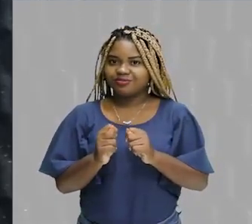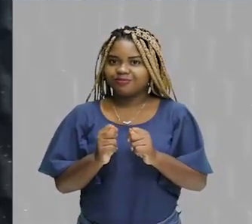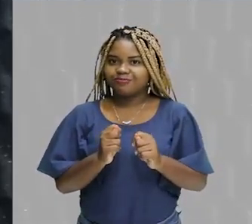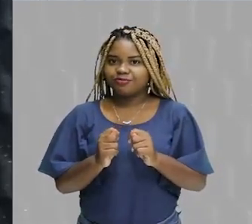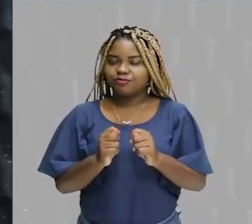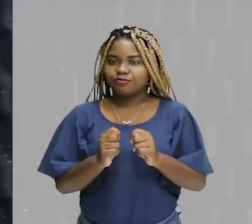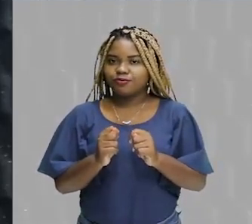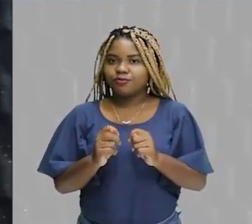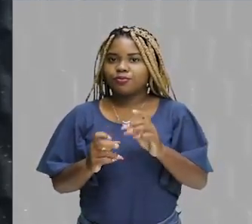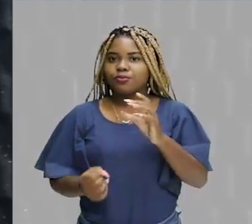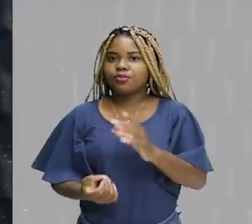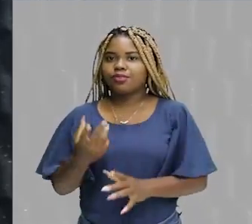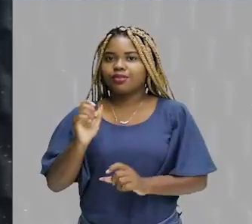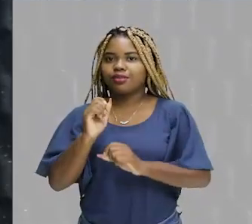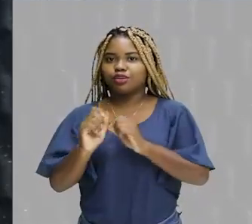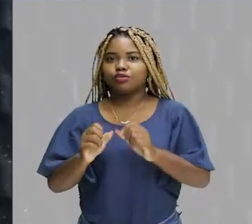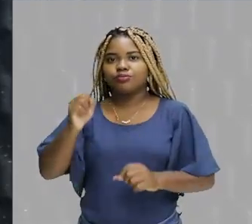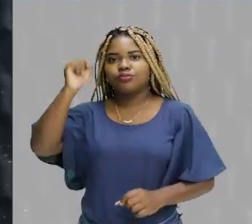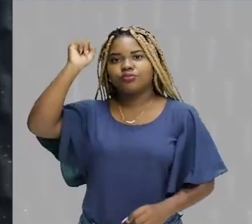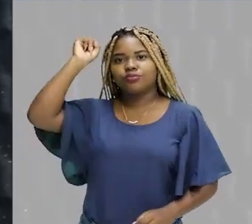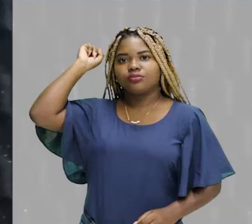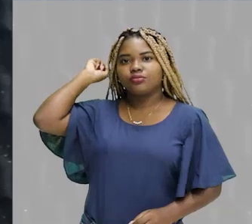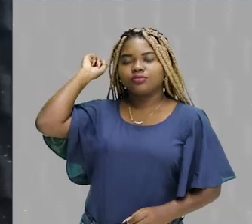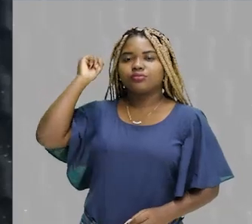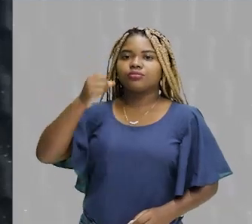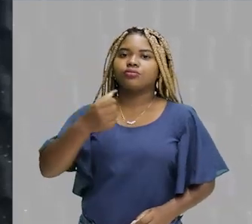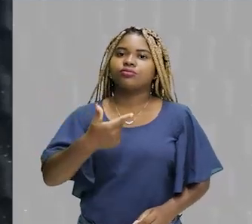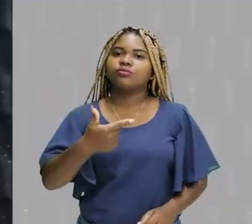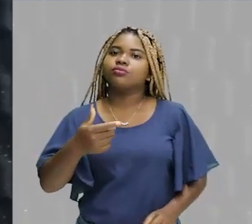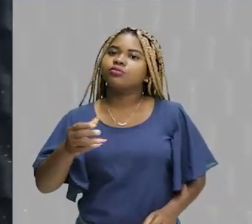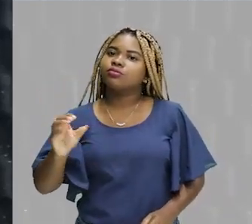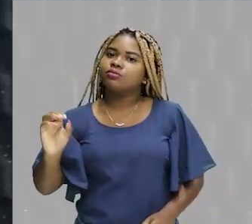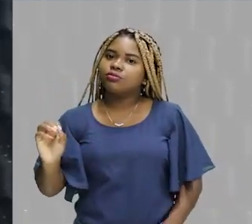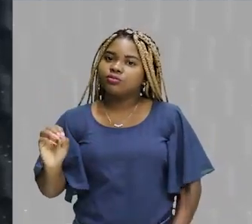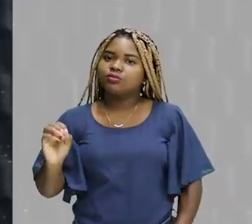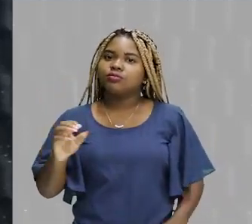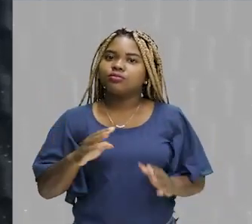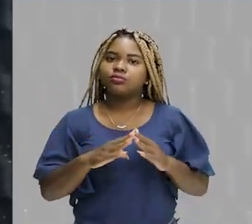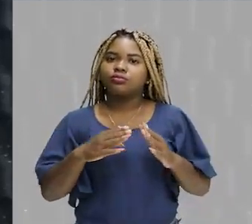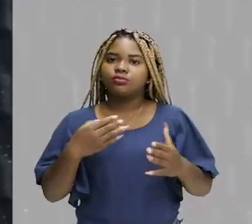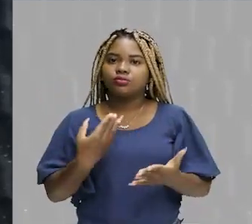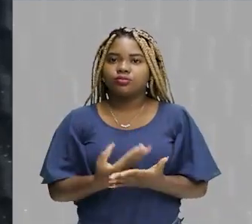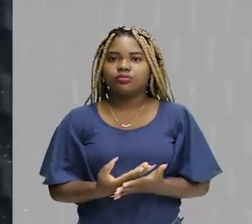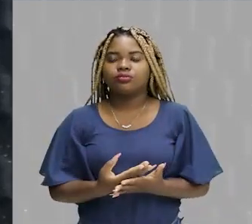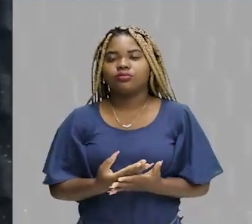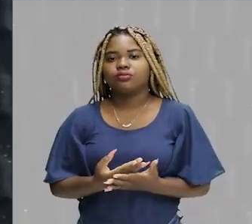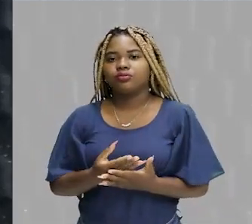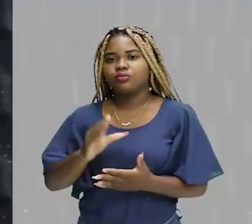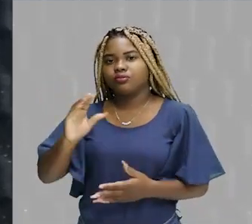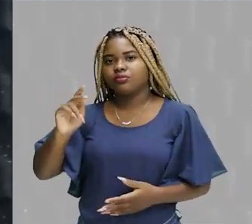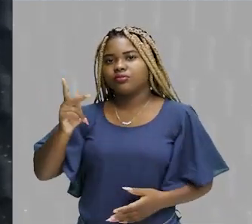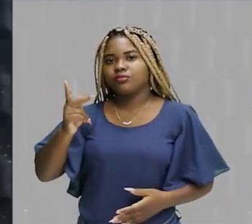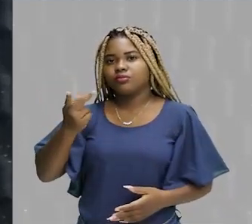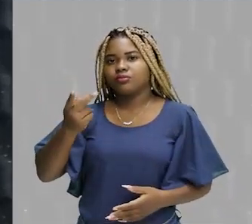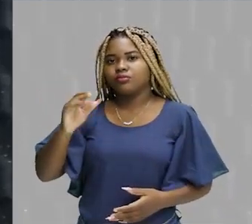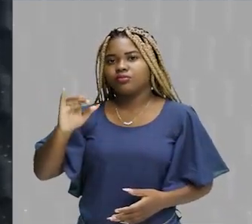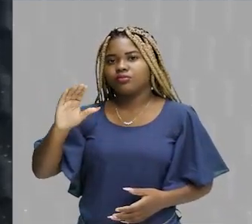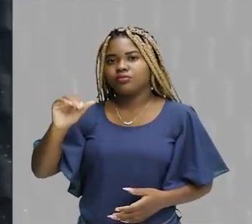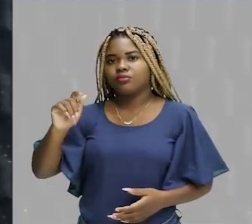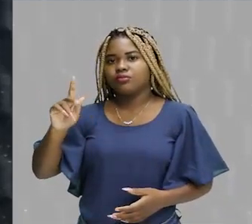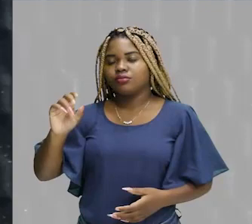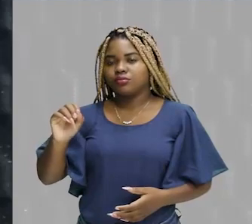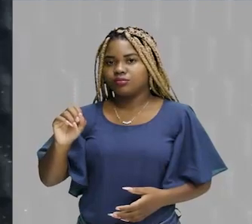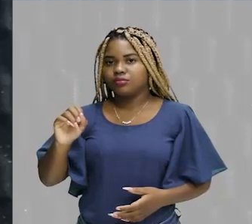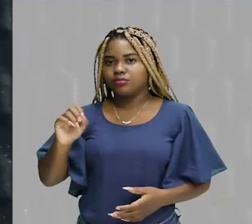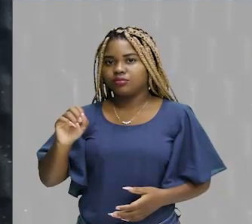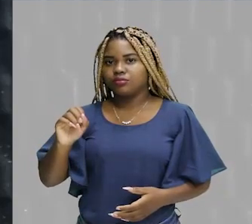na segunda metade do século XX. Essa escola de Chicago não é essa aqui não, tá? Essa aqui é a